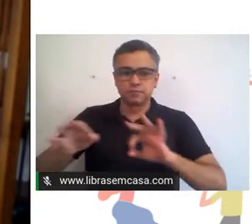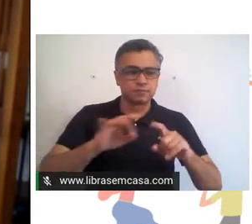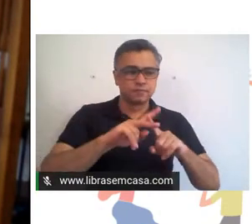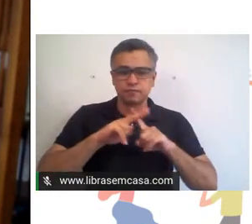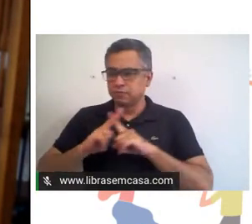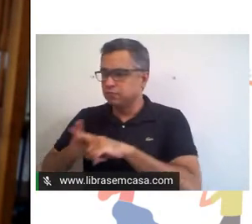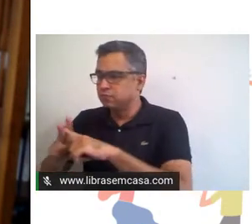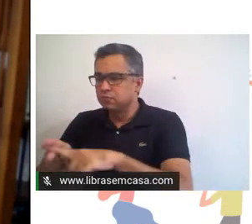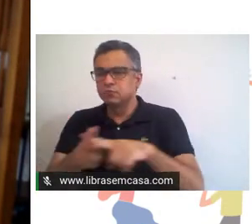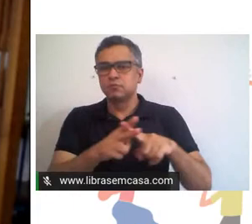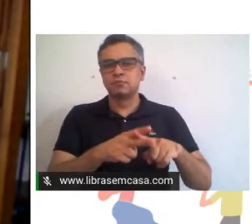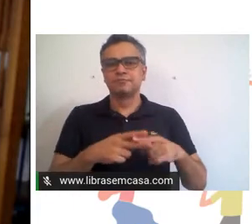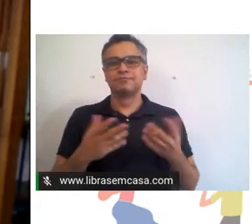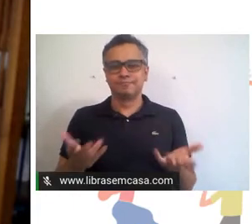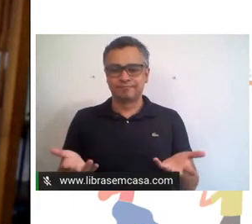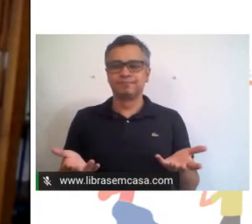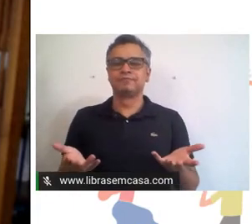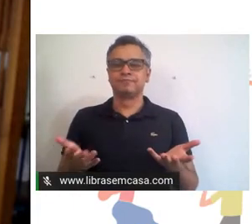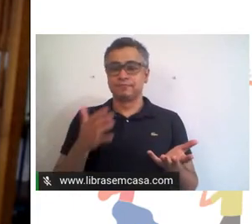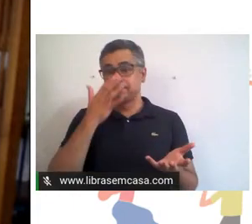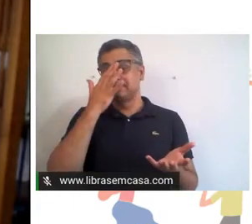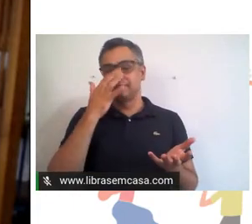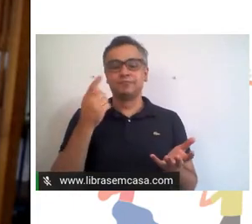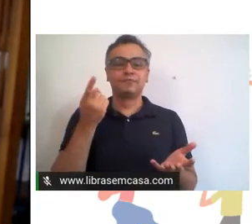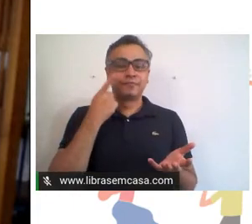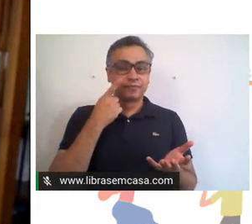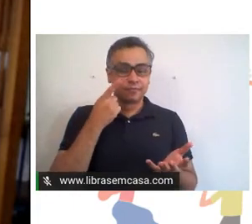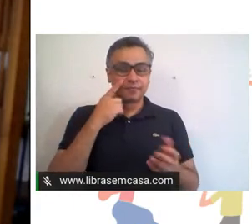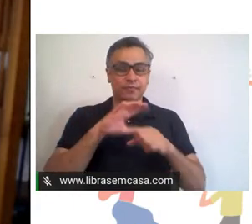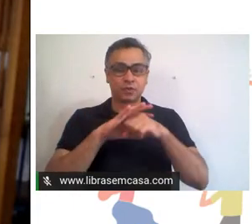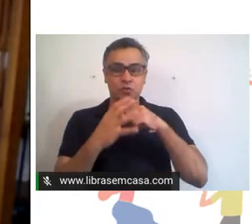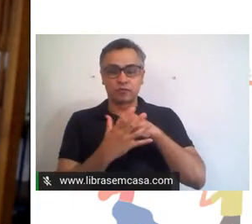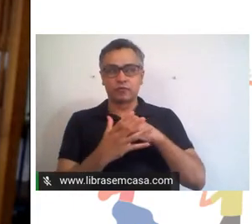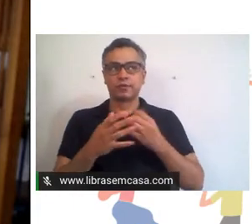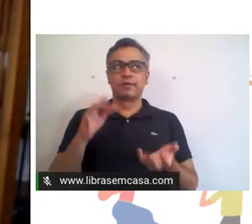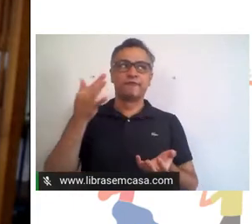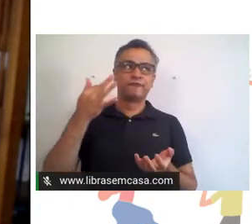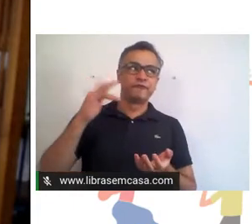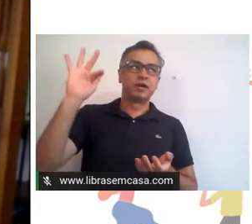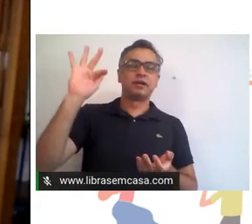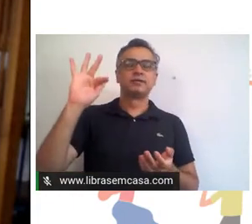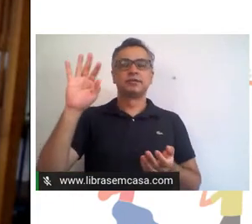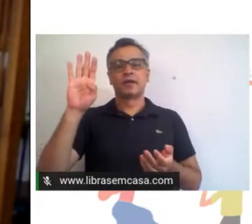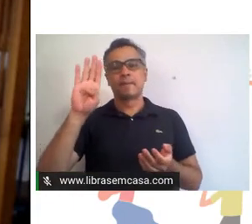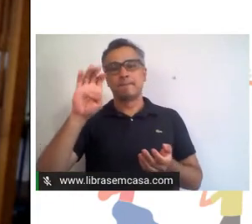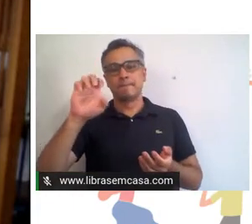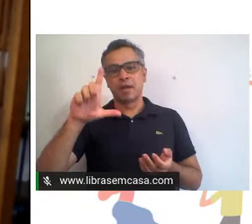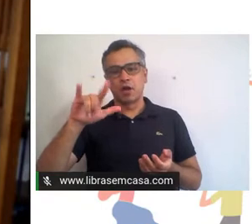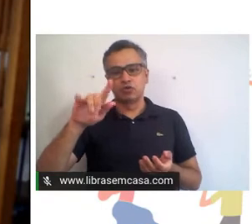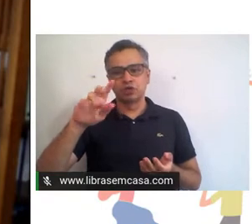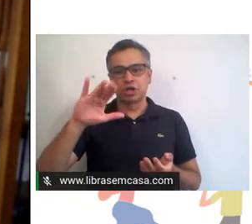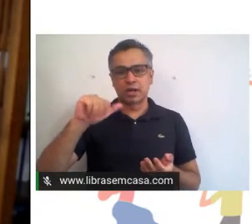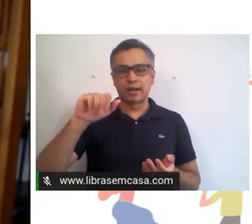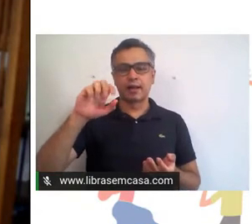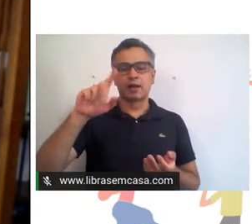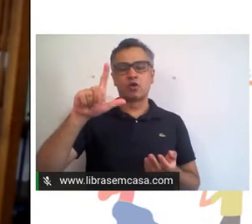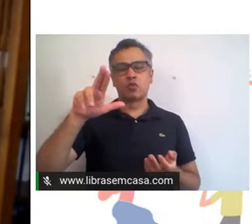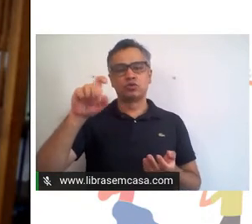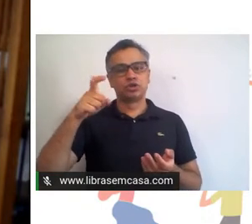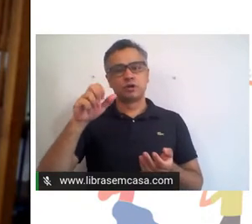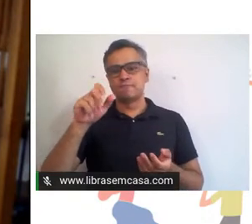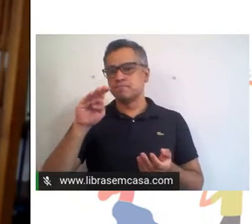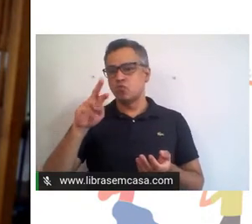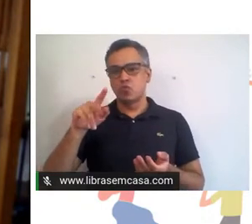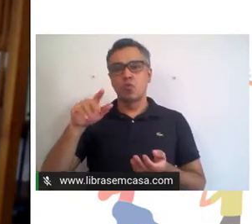na questão do Covid, cada país europeu, a França, a Bélgica, Luxemburgo, definiu a sua estratégia independente